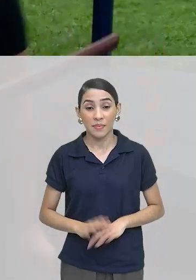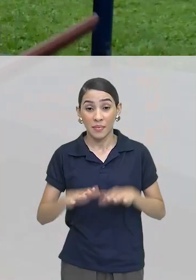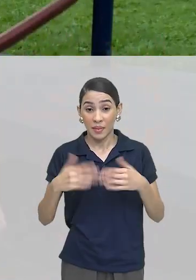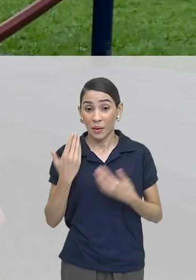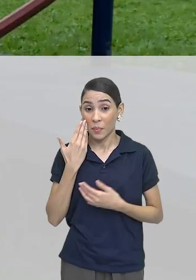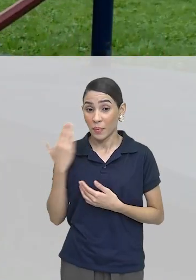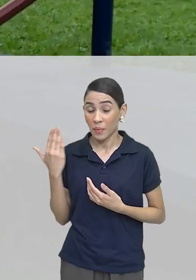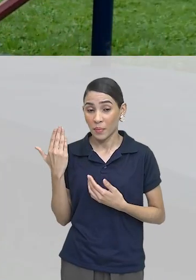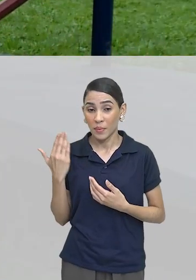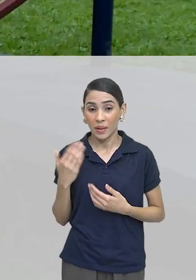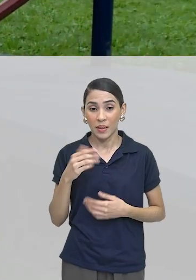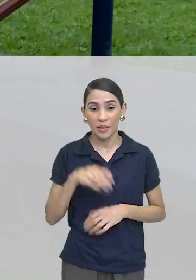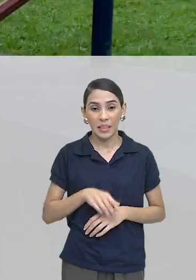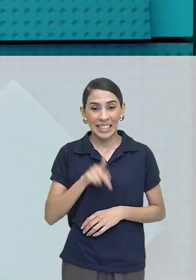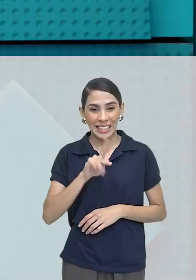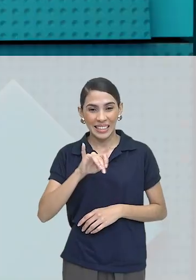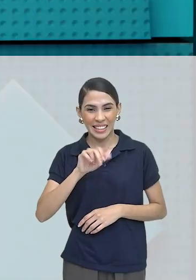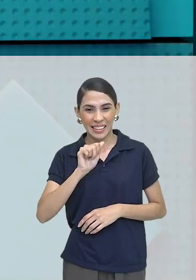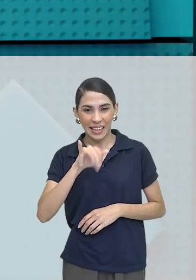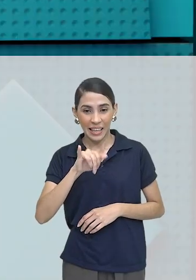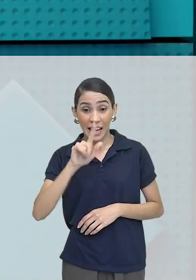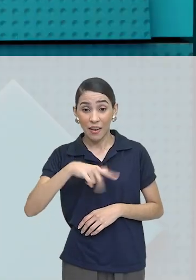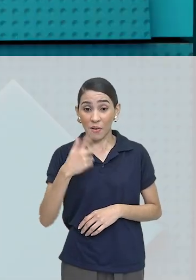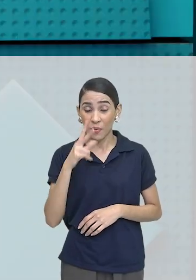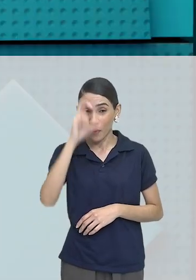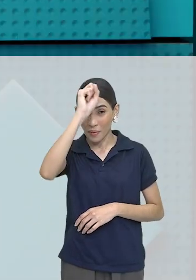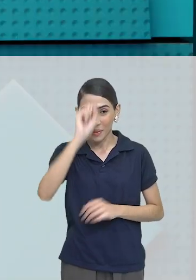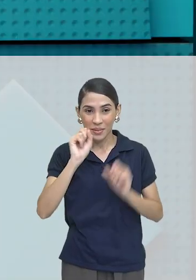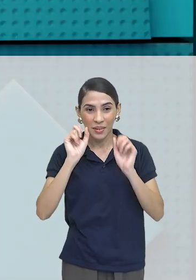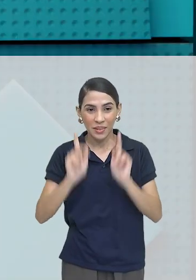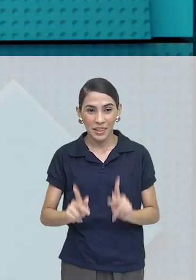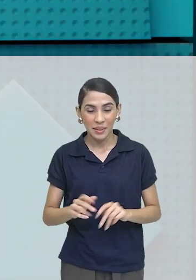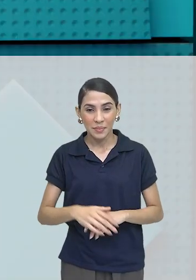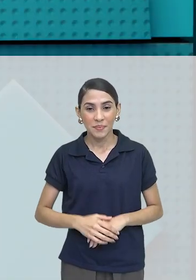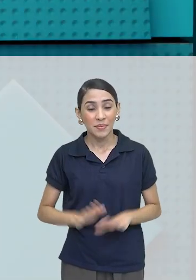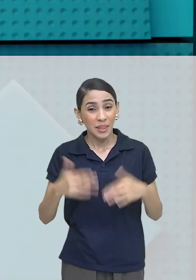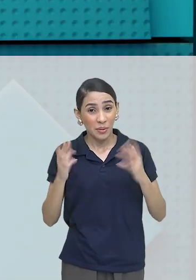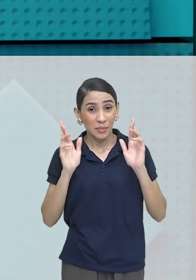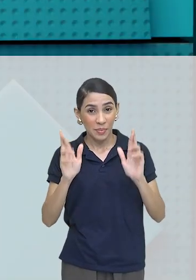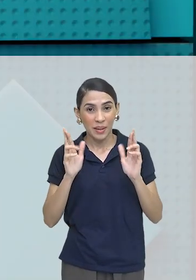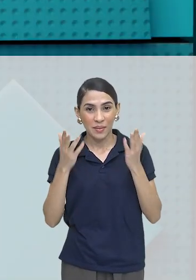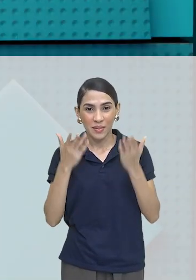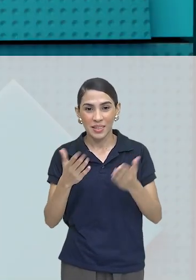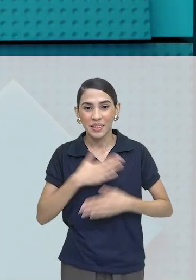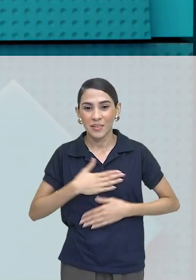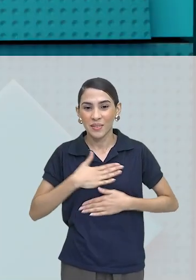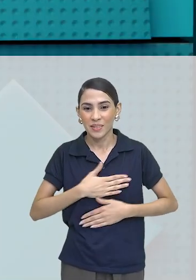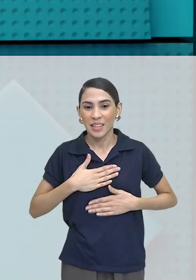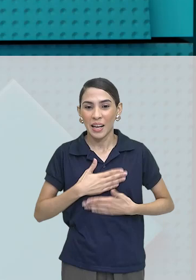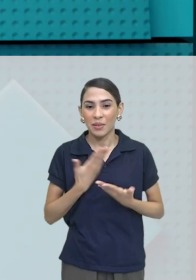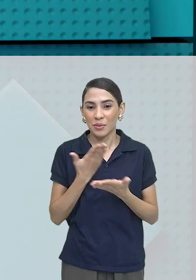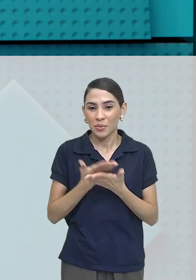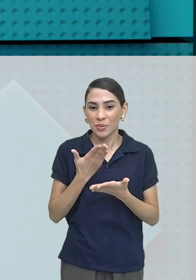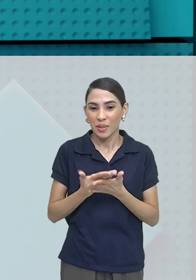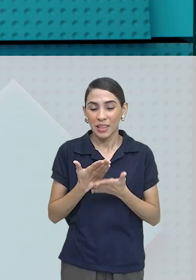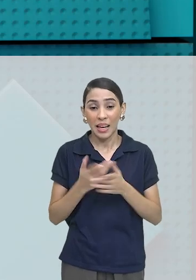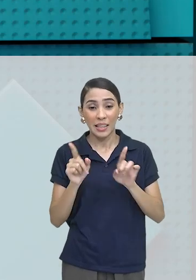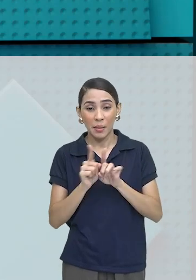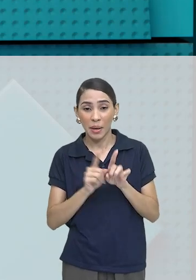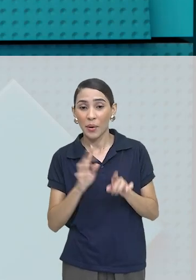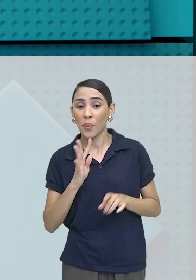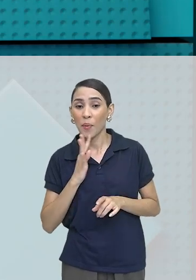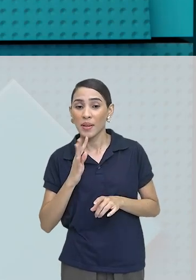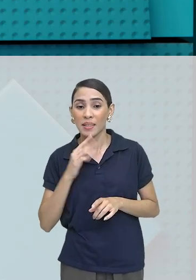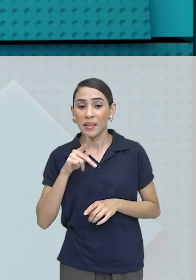esse Kiai, ele é bem mais forte, viu, pessoal? Muito bem, alunos, espero que vocês tenham gostado de conhecer um pouquinho dessa